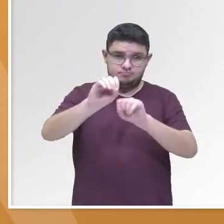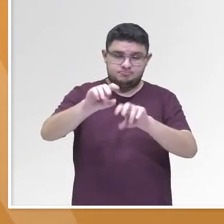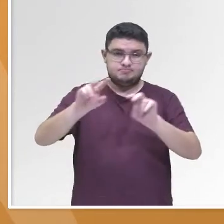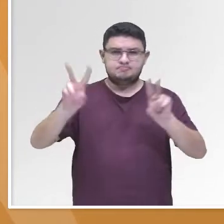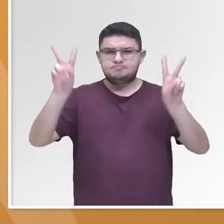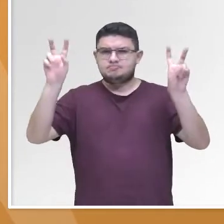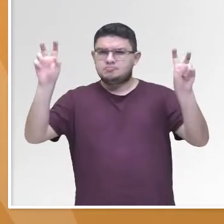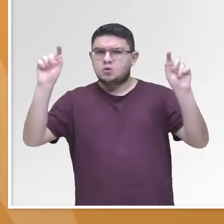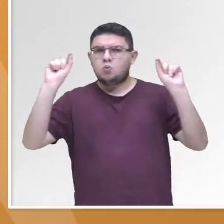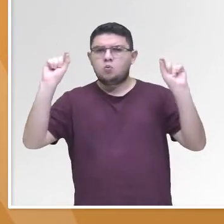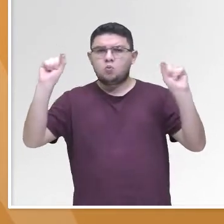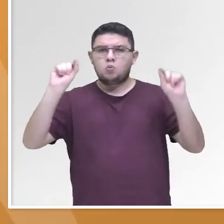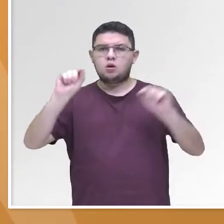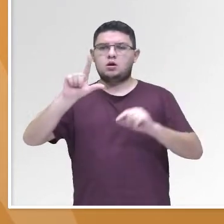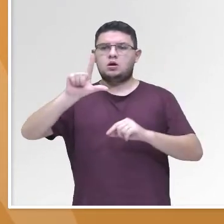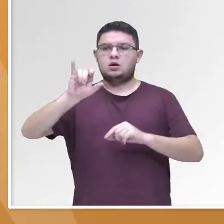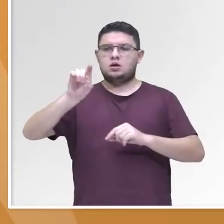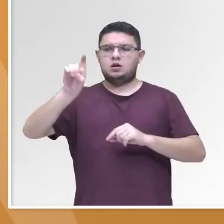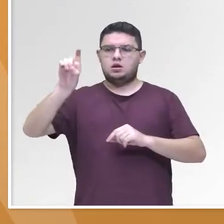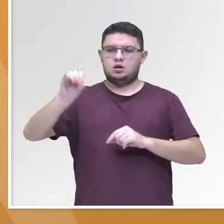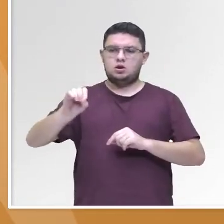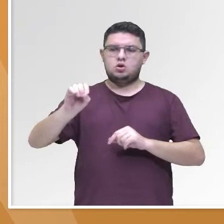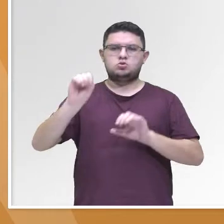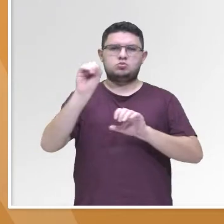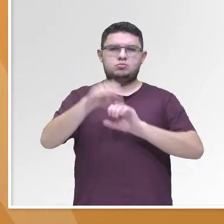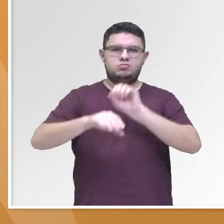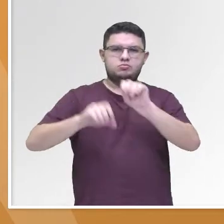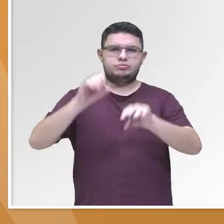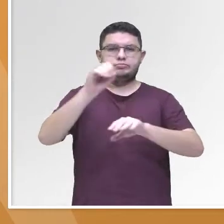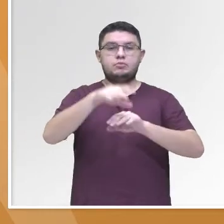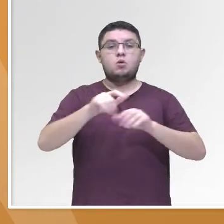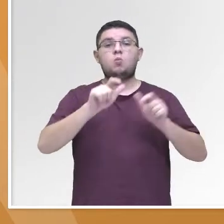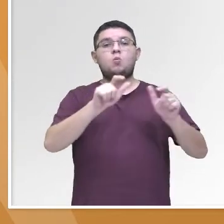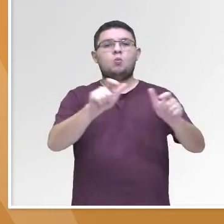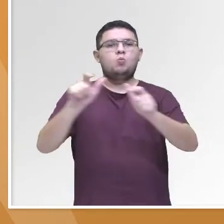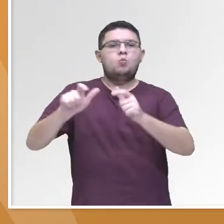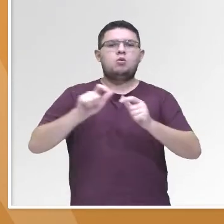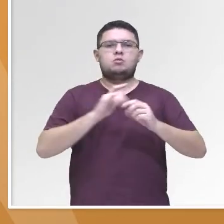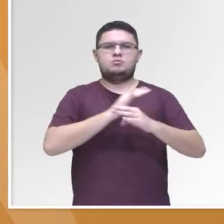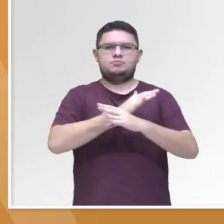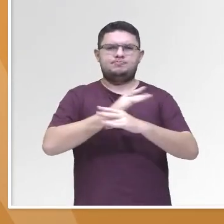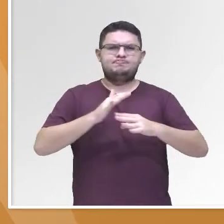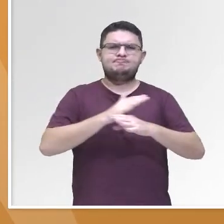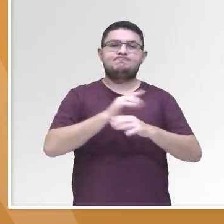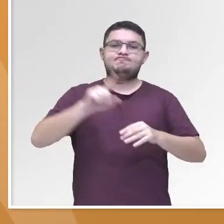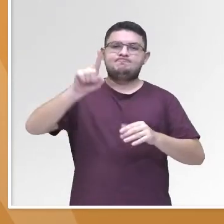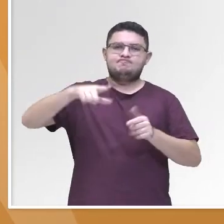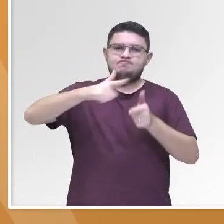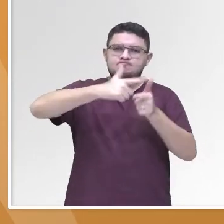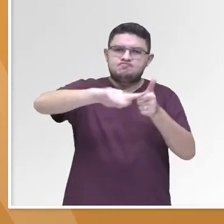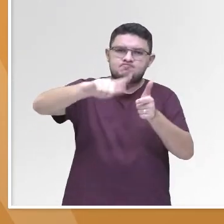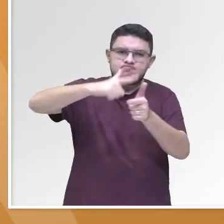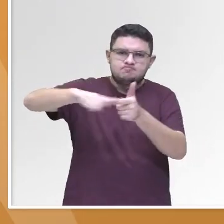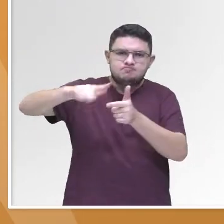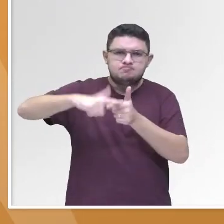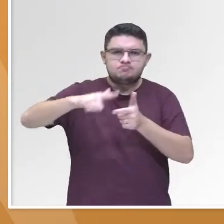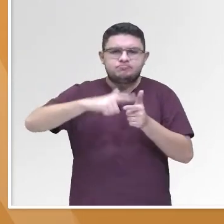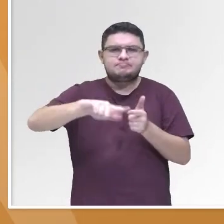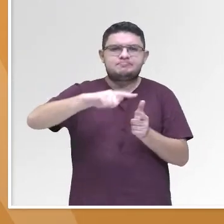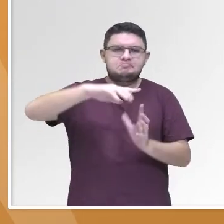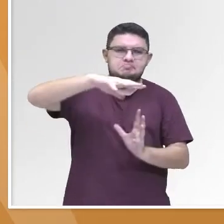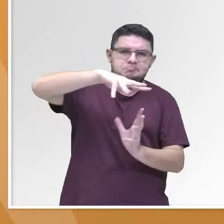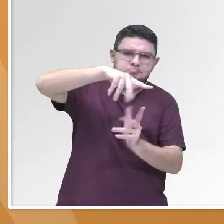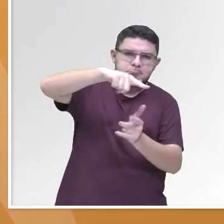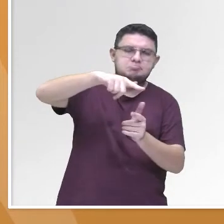nas cidades, né? Que é um problema de pequenas cidades, de grandes cidades, é um problema que ocorre em